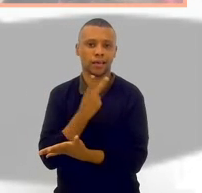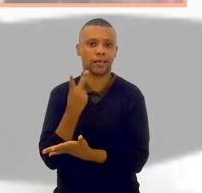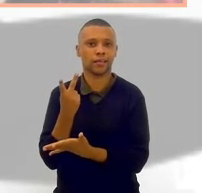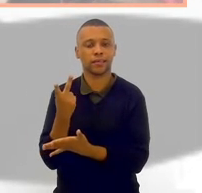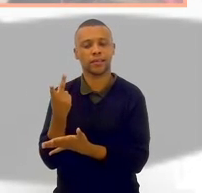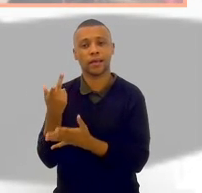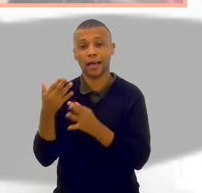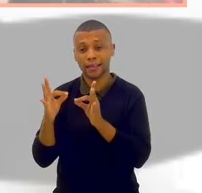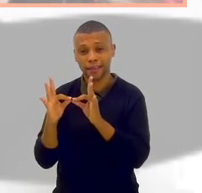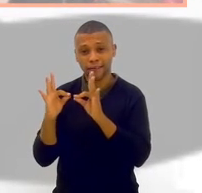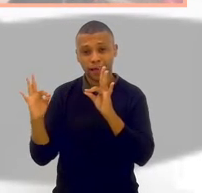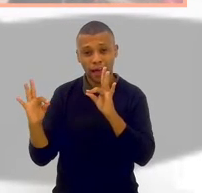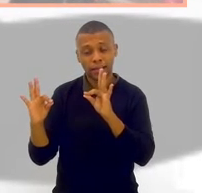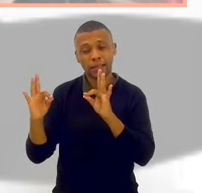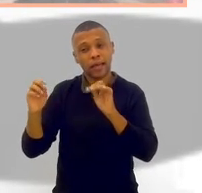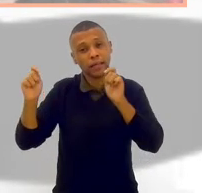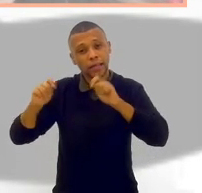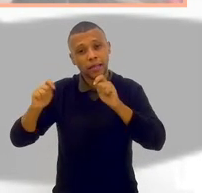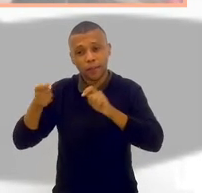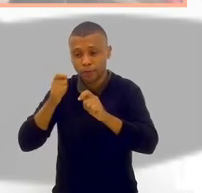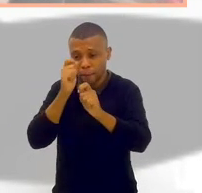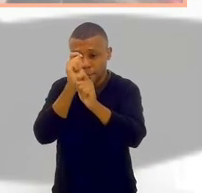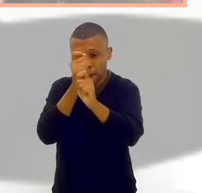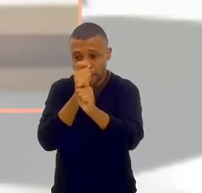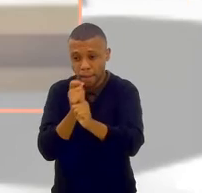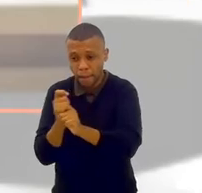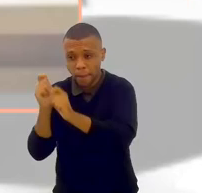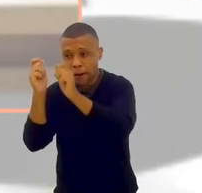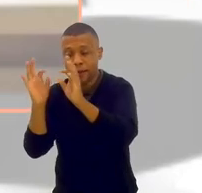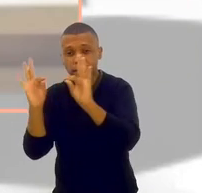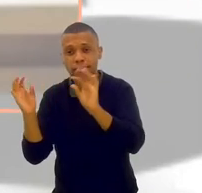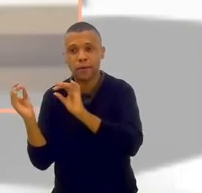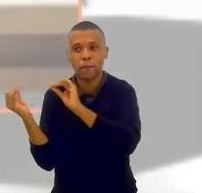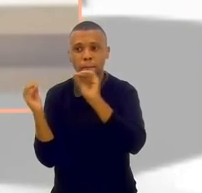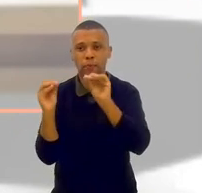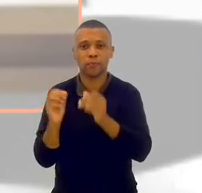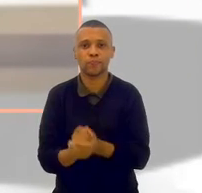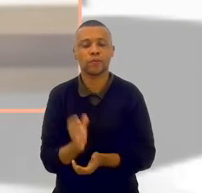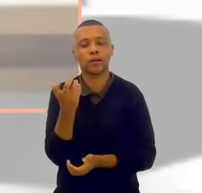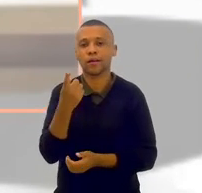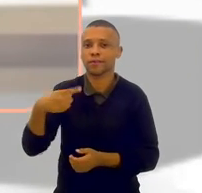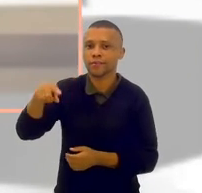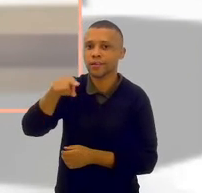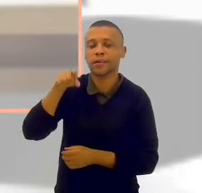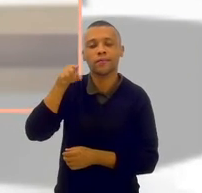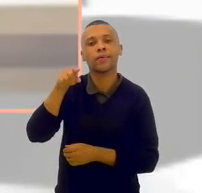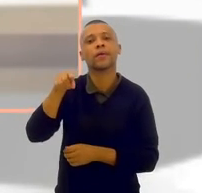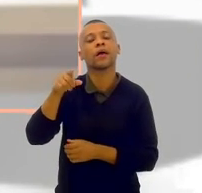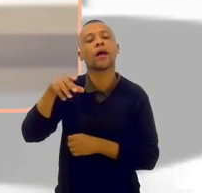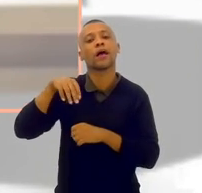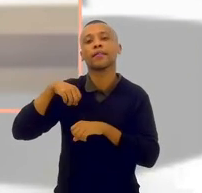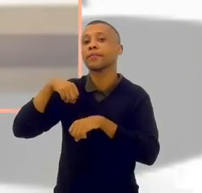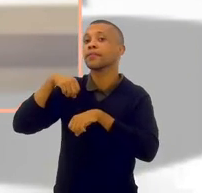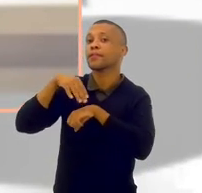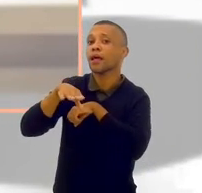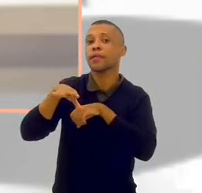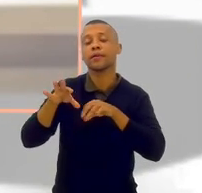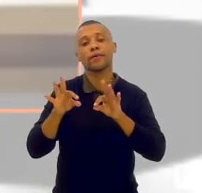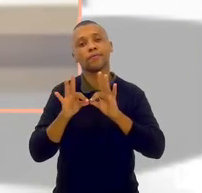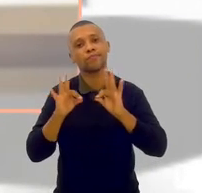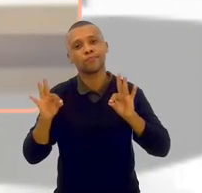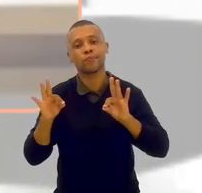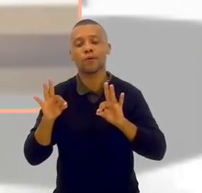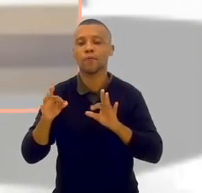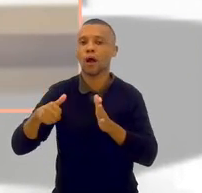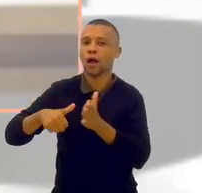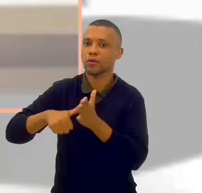frase acreditar. lapidar essa. É, a Lapidar. gente. Eu quero que você deixe aqui uma mensagem para o seu associado,